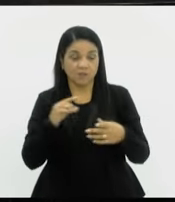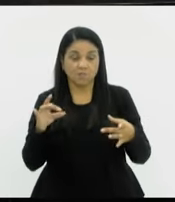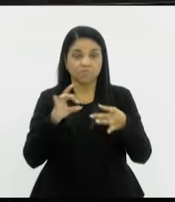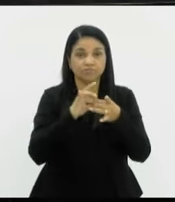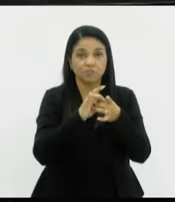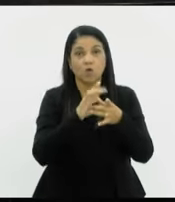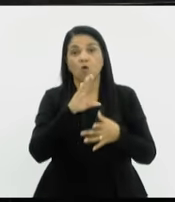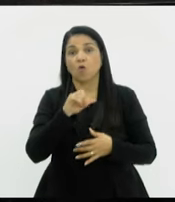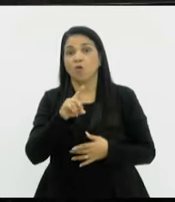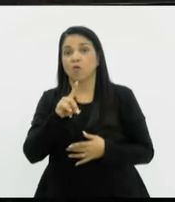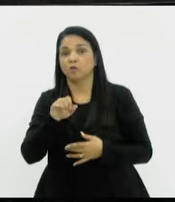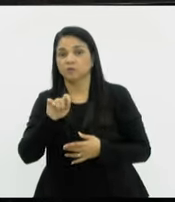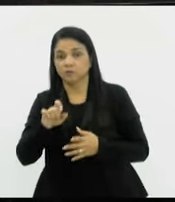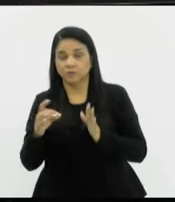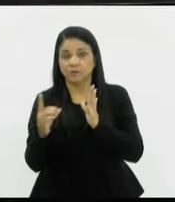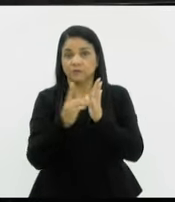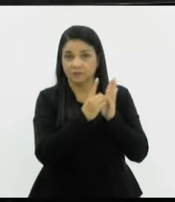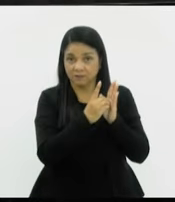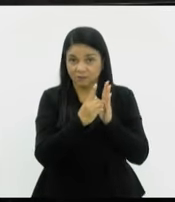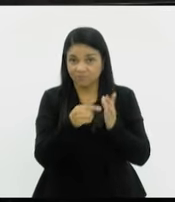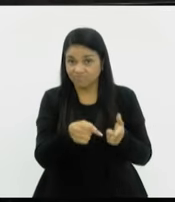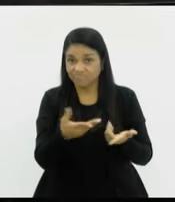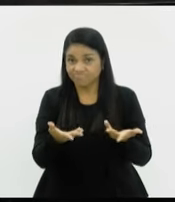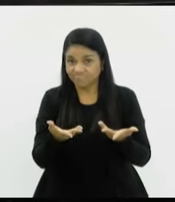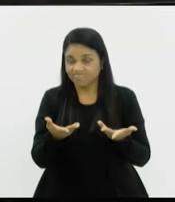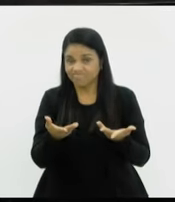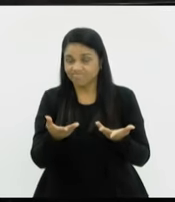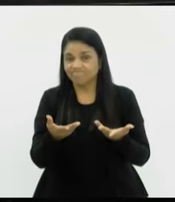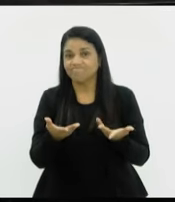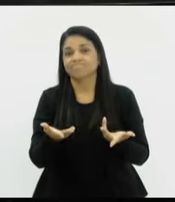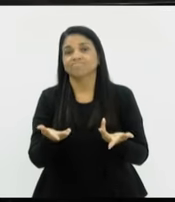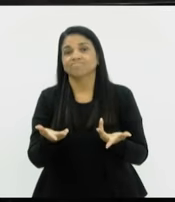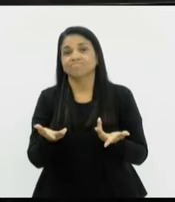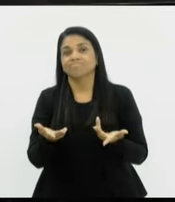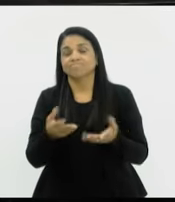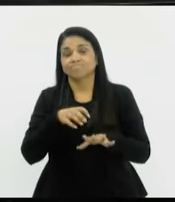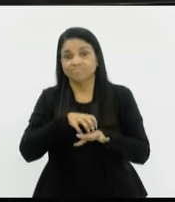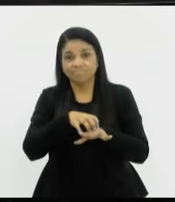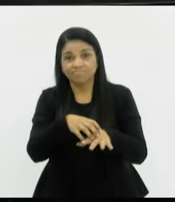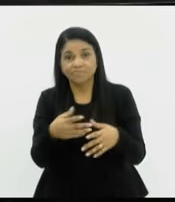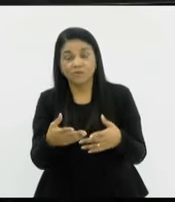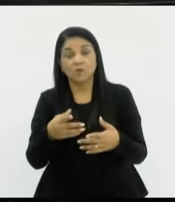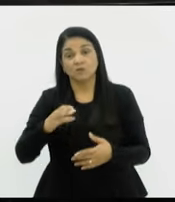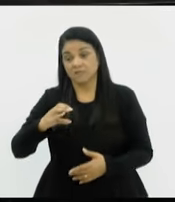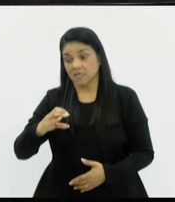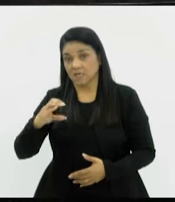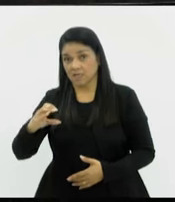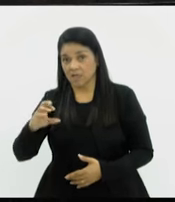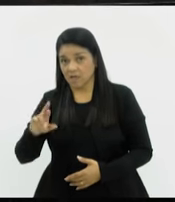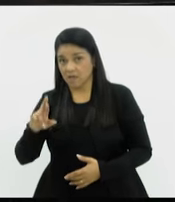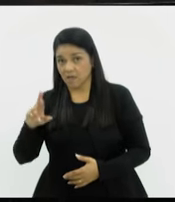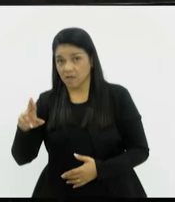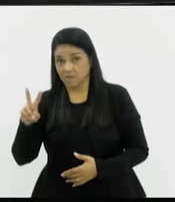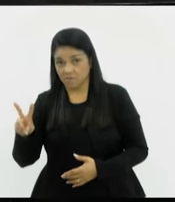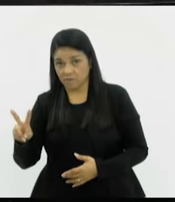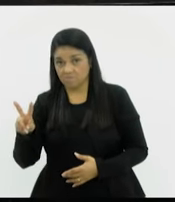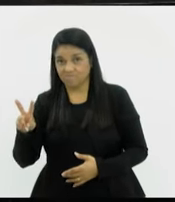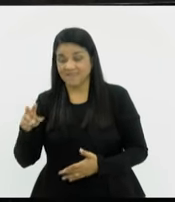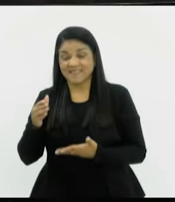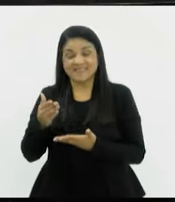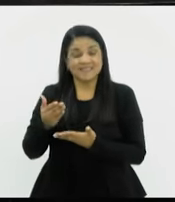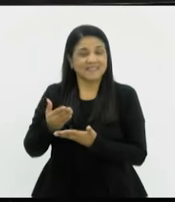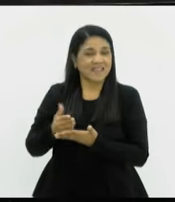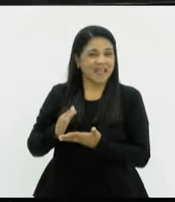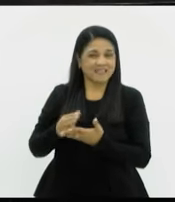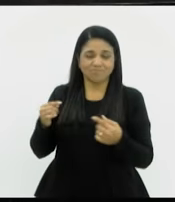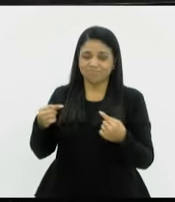e esta modificação por arrasto caiu junto. Só que tem que o CRLV não tem nada a ver,